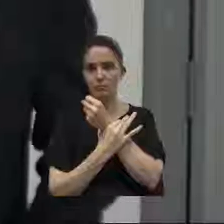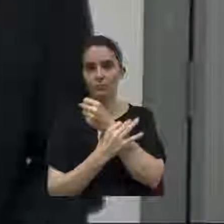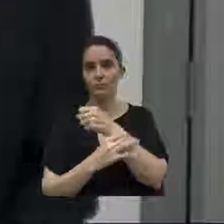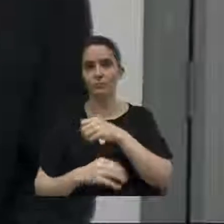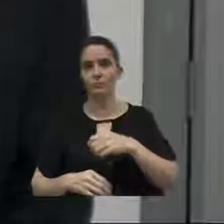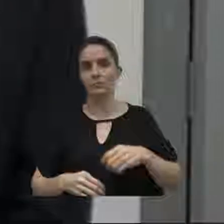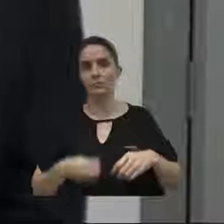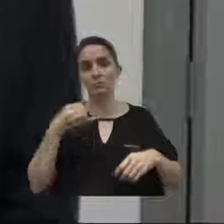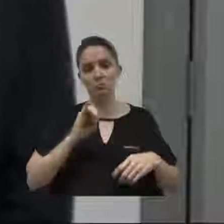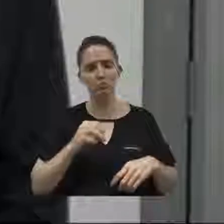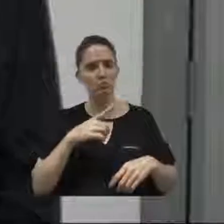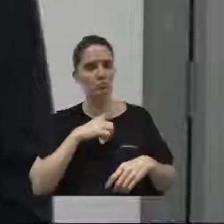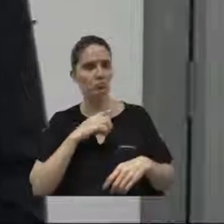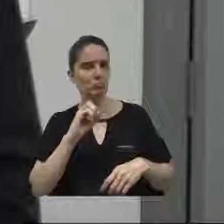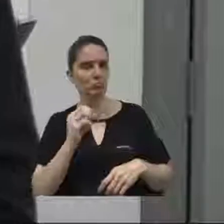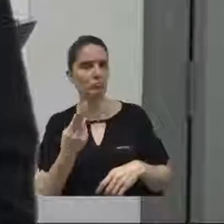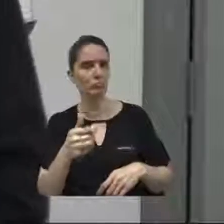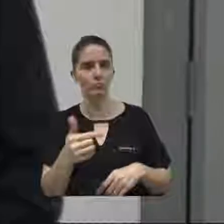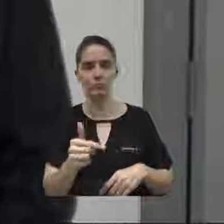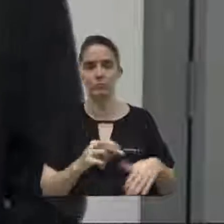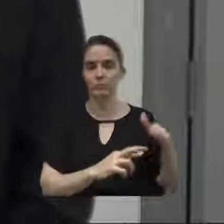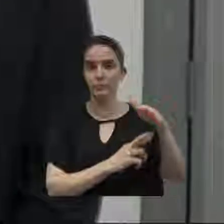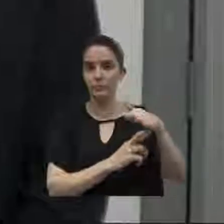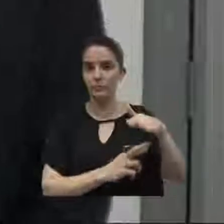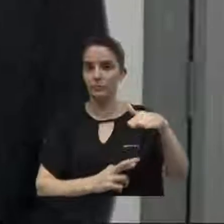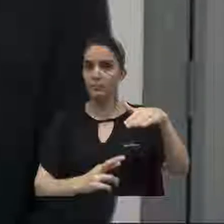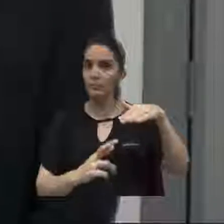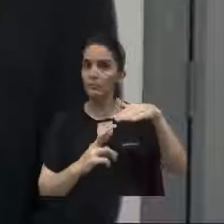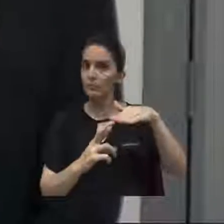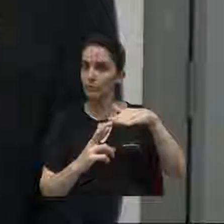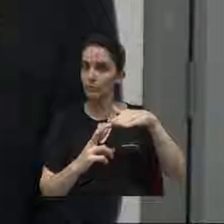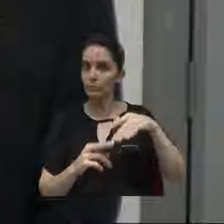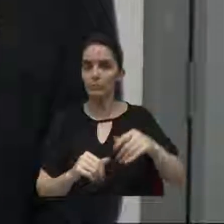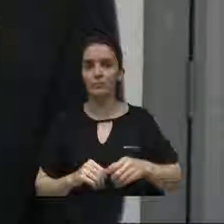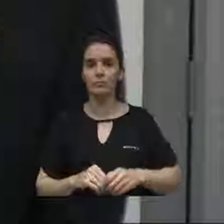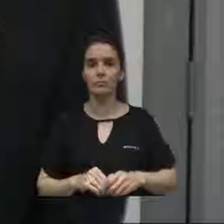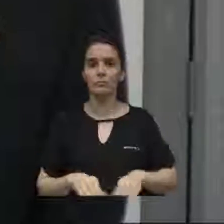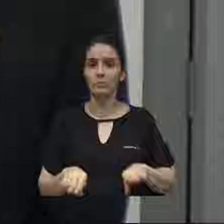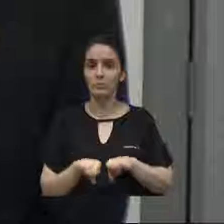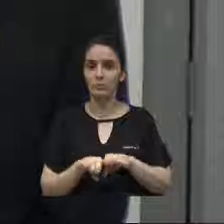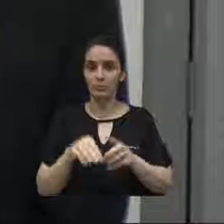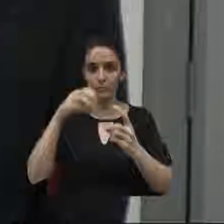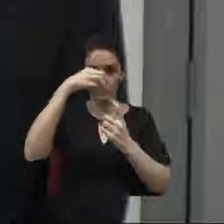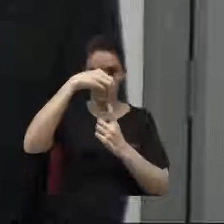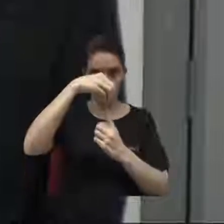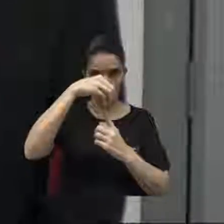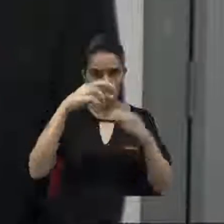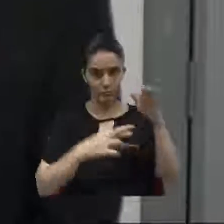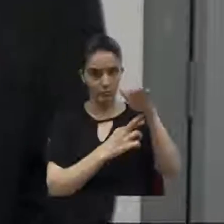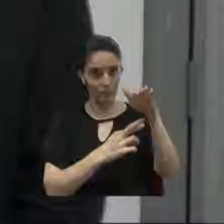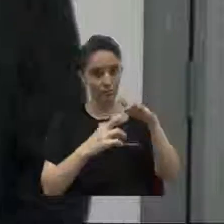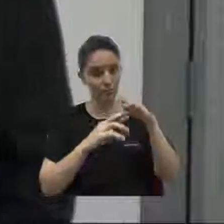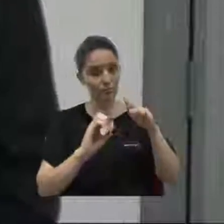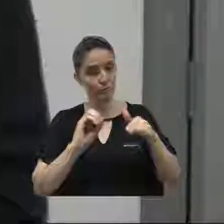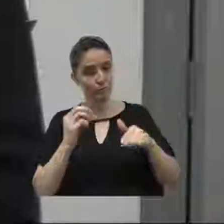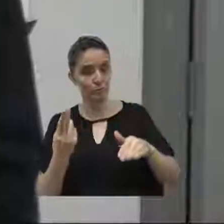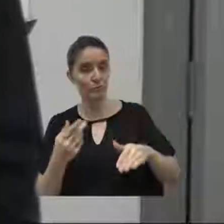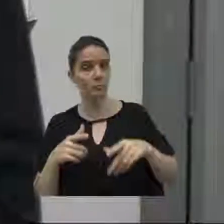rodoviária e do terminal rodoviário. Cito também as outras localidades próximas àquela região.